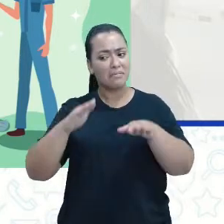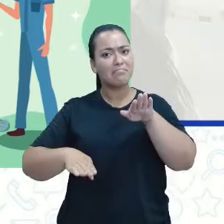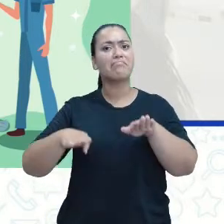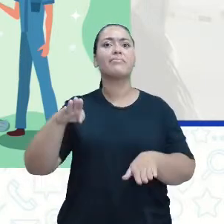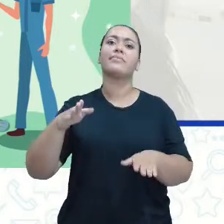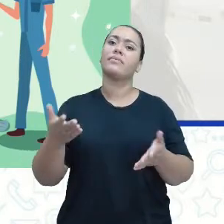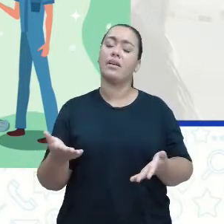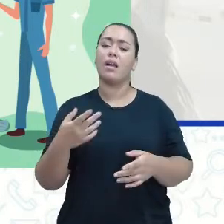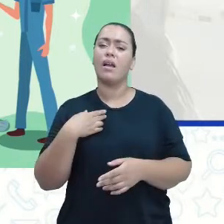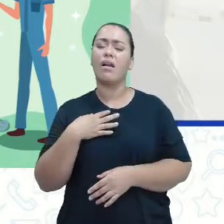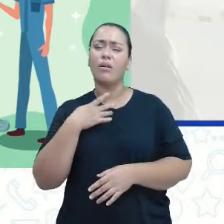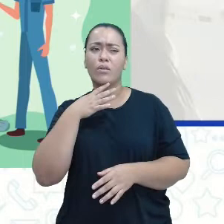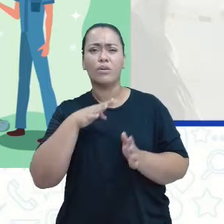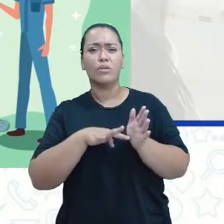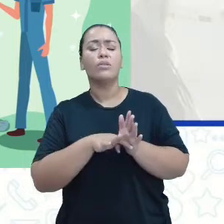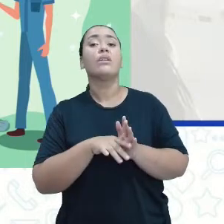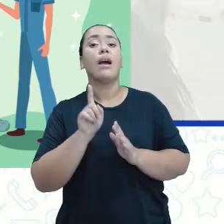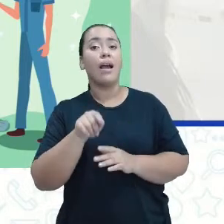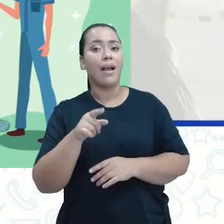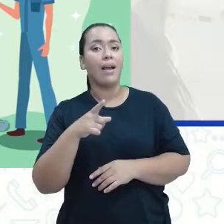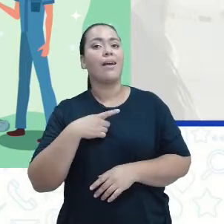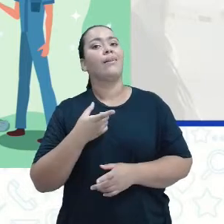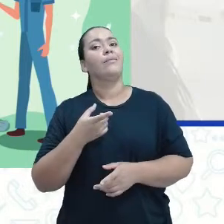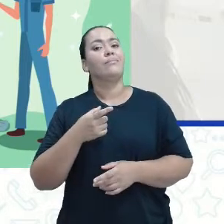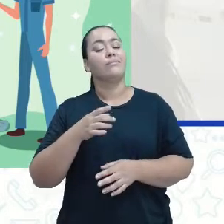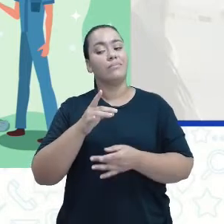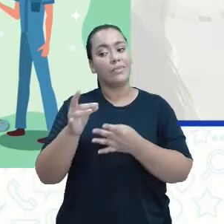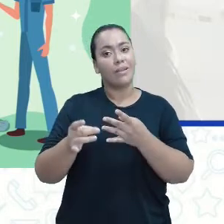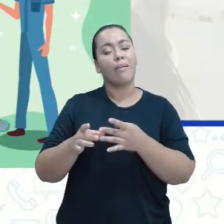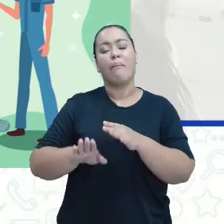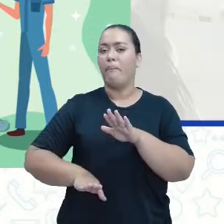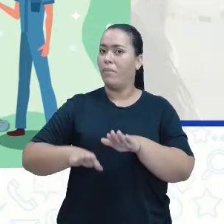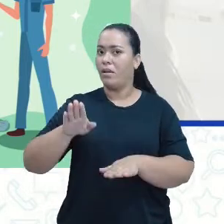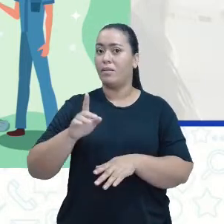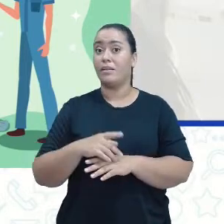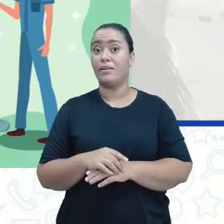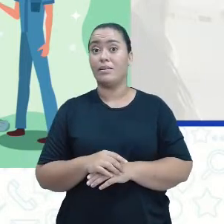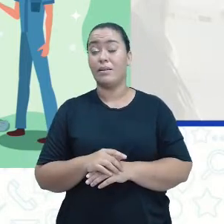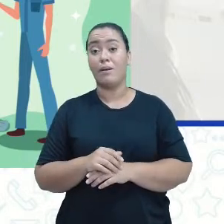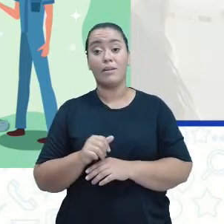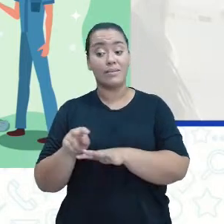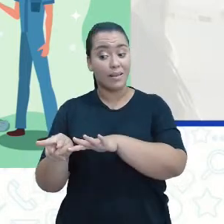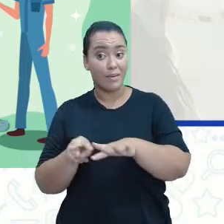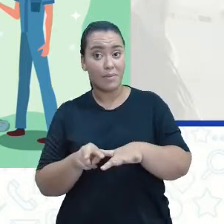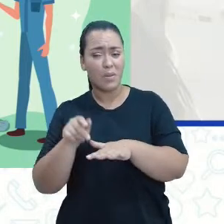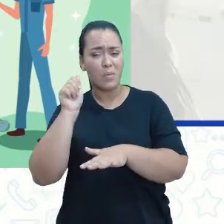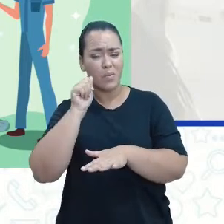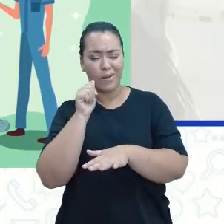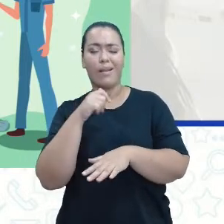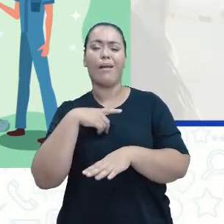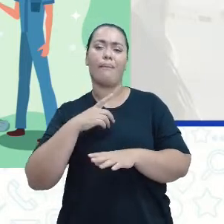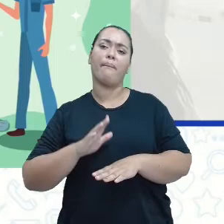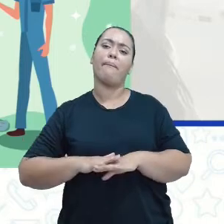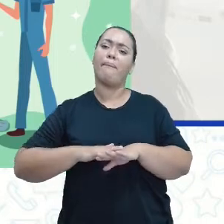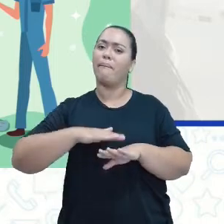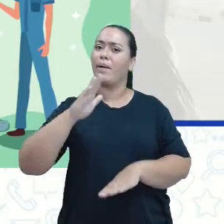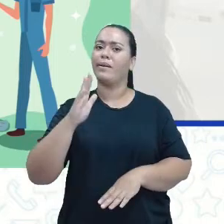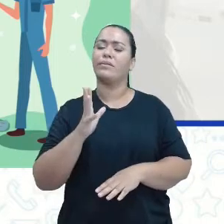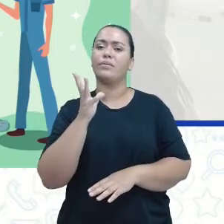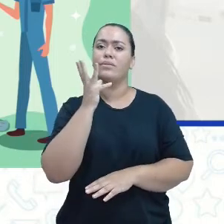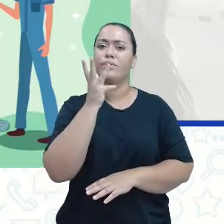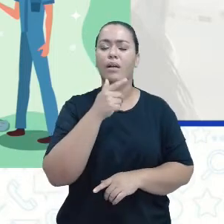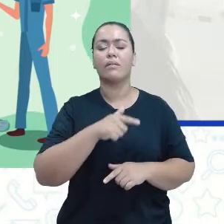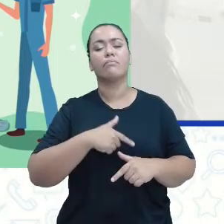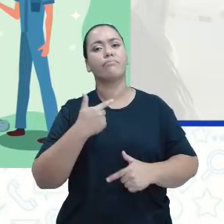E eu desconfio que esses dados ainda vão bem mais para cima. Acho que acredito que ao longo da semana as mulheres acabam sendo tomadas das mulheres muito mais tempo com